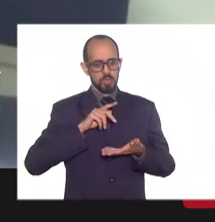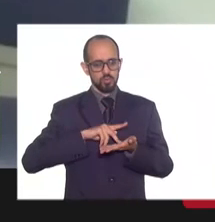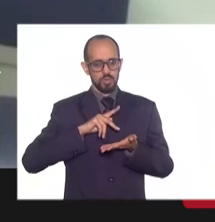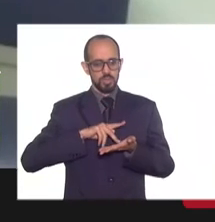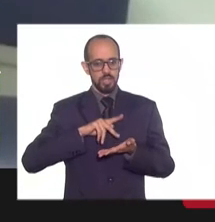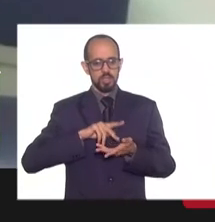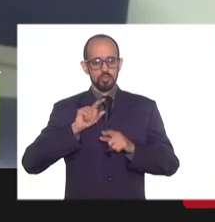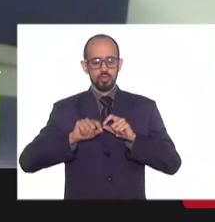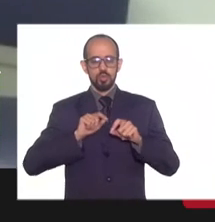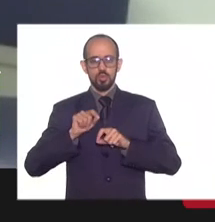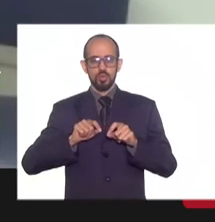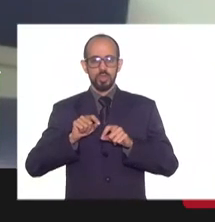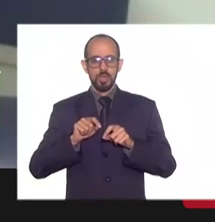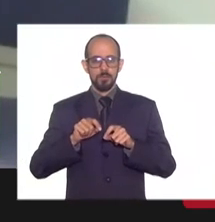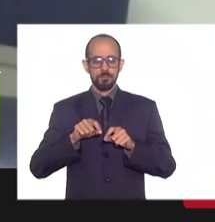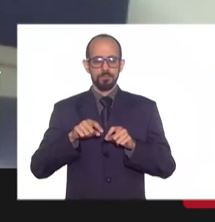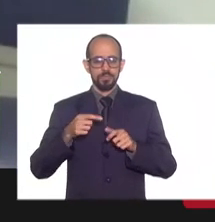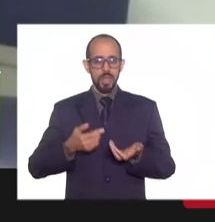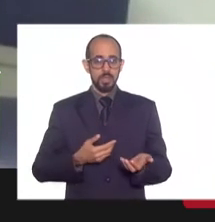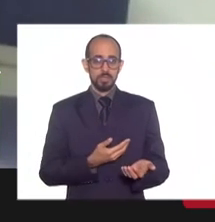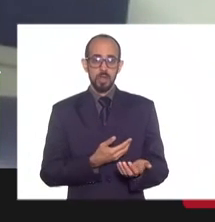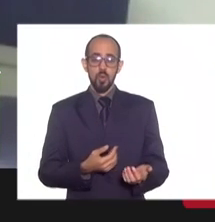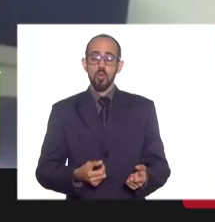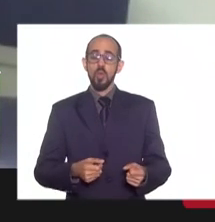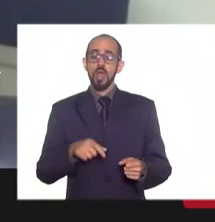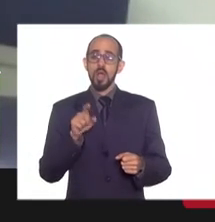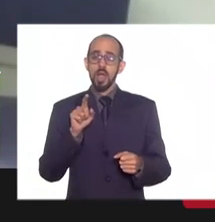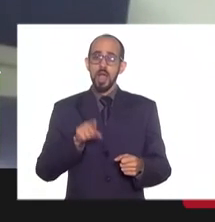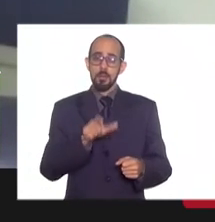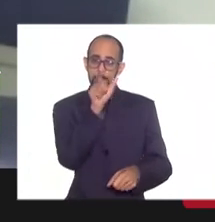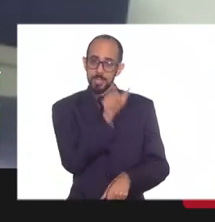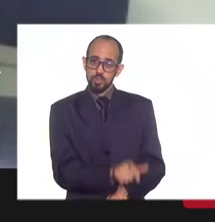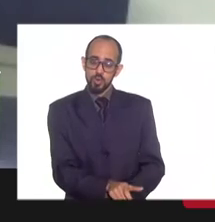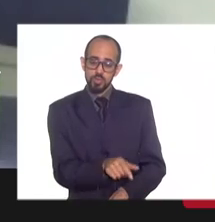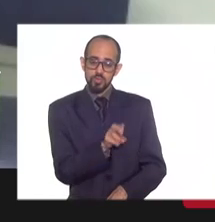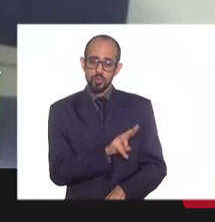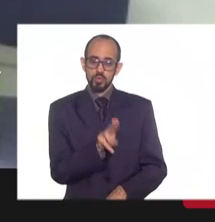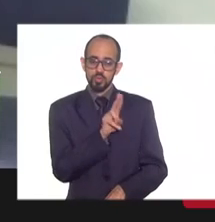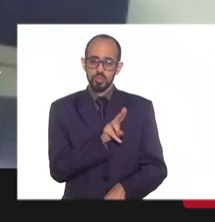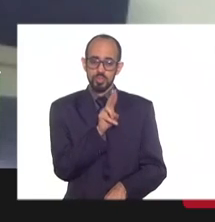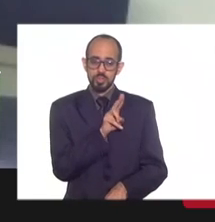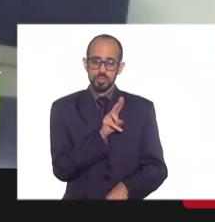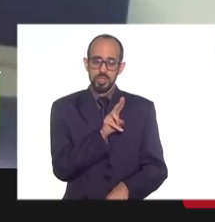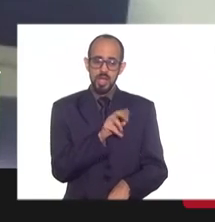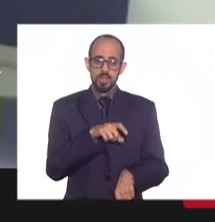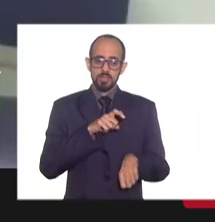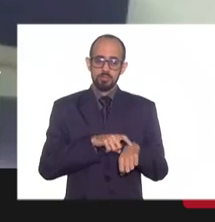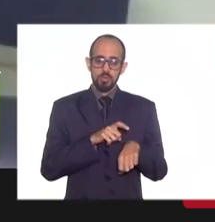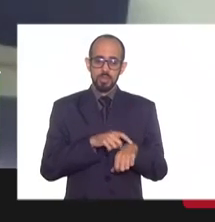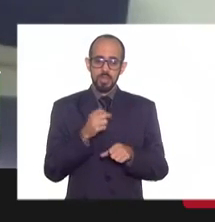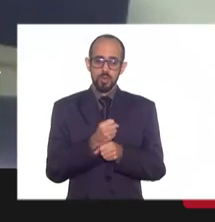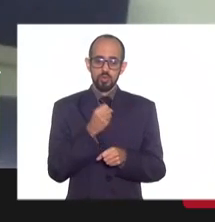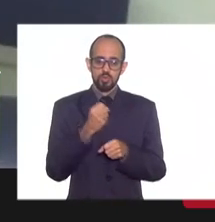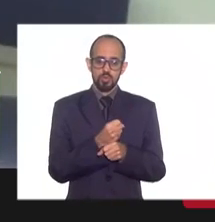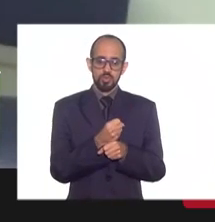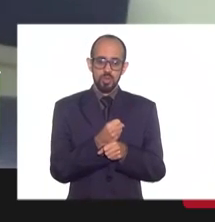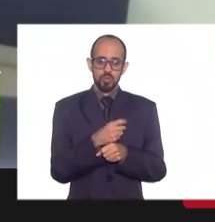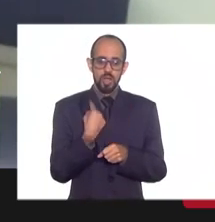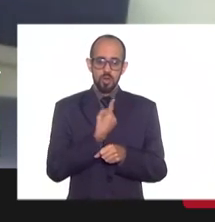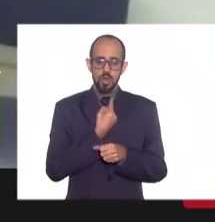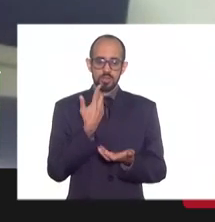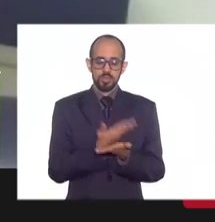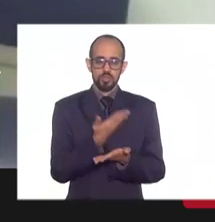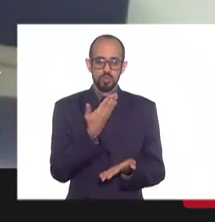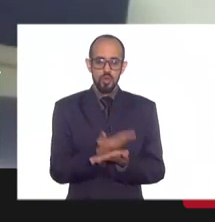praços que vamos utilizar ao longo da construção da nossa escola a nossa escola é um bebezinho